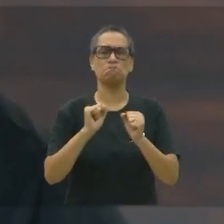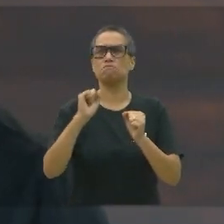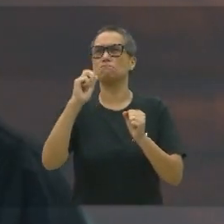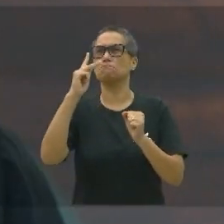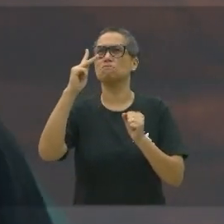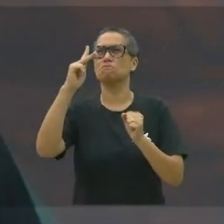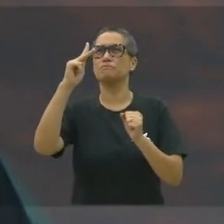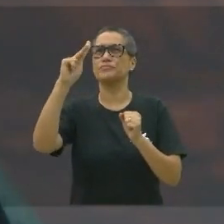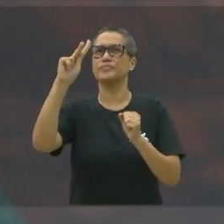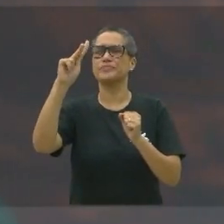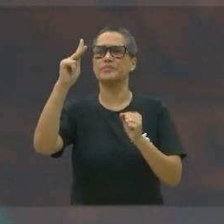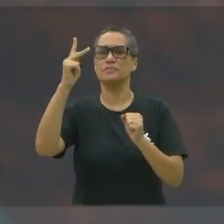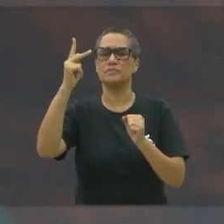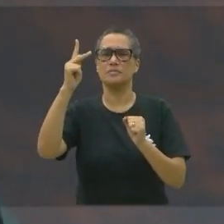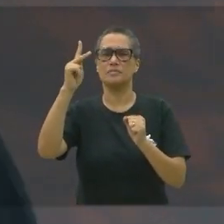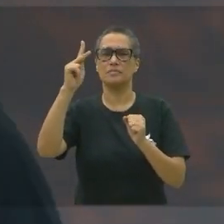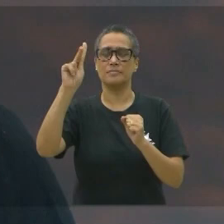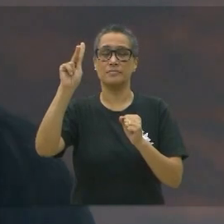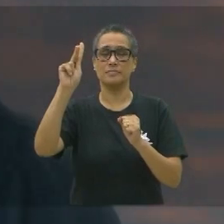com teu